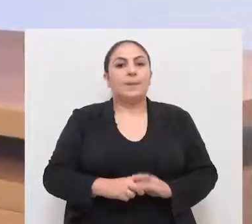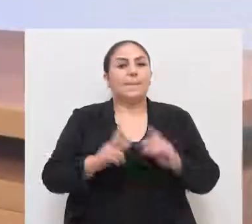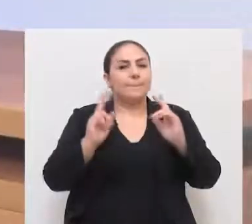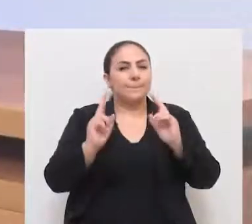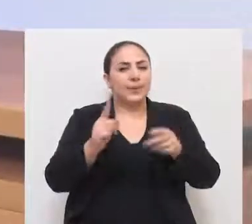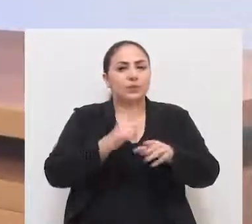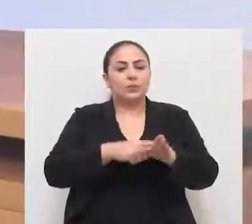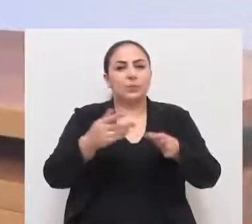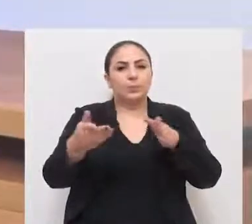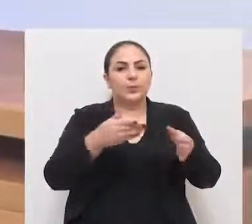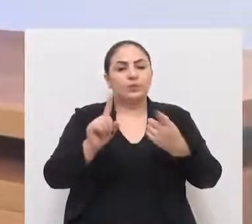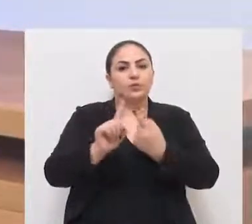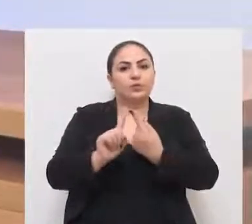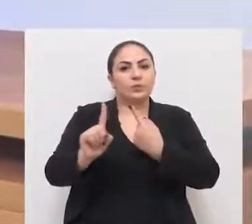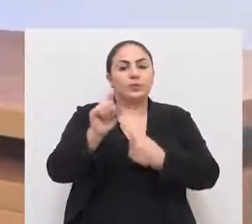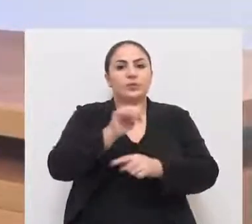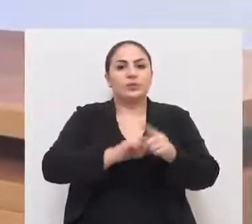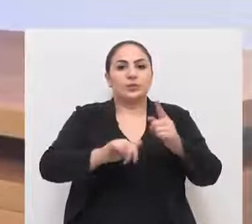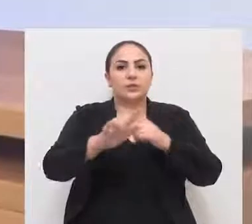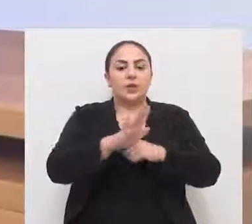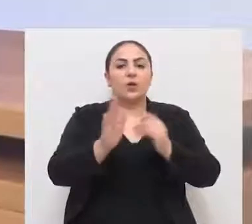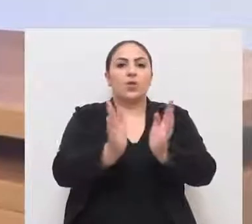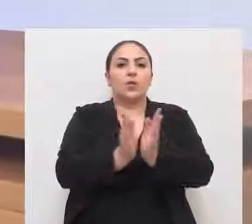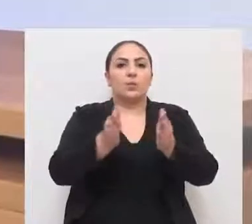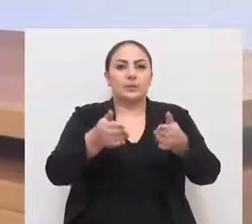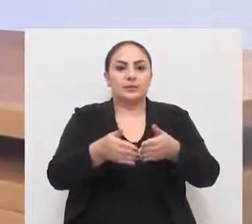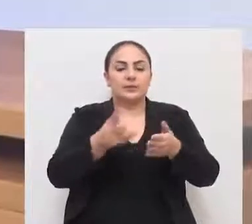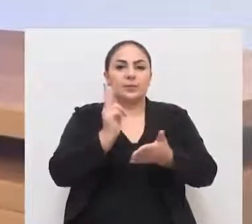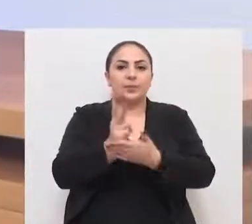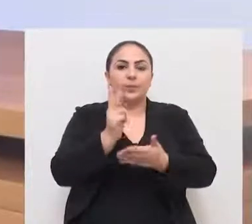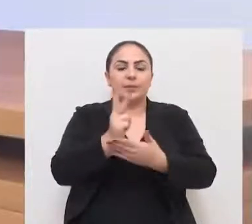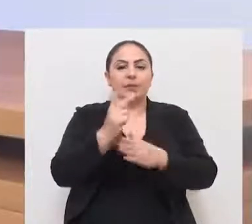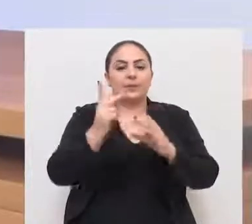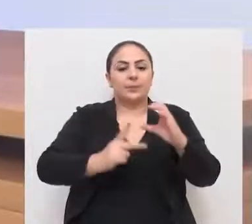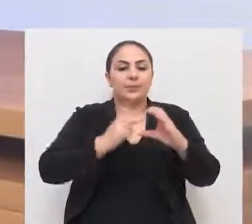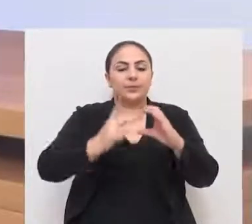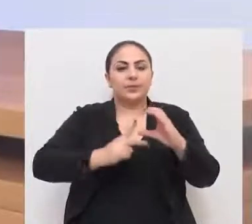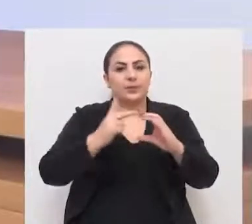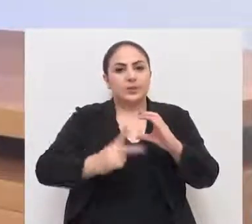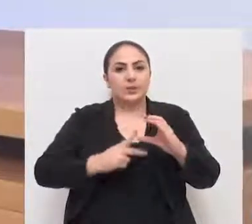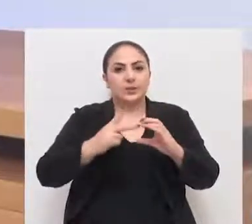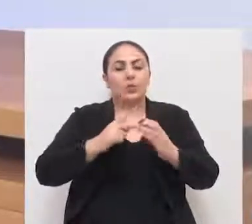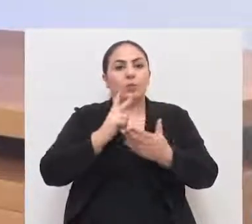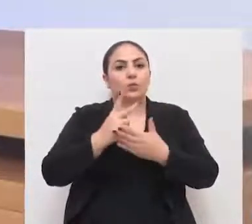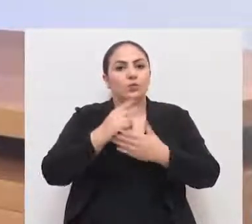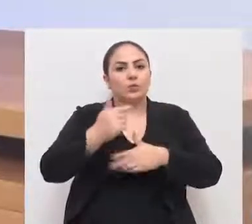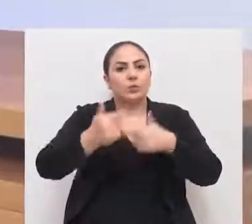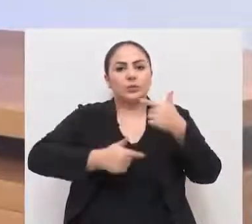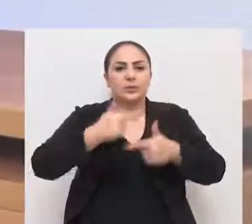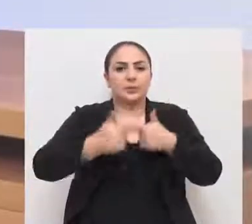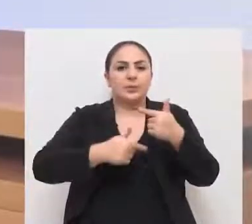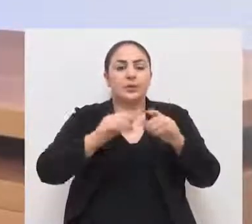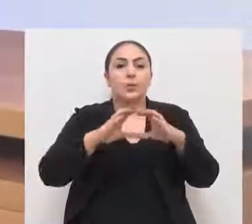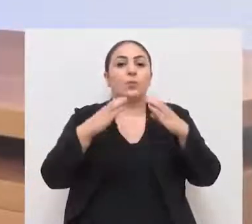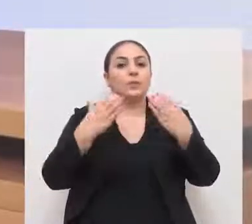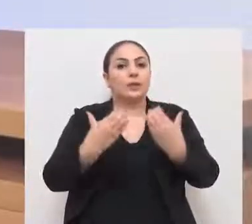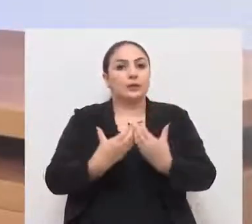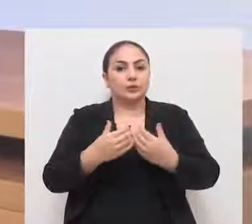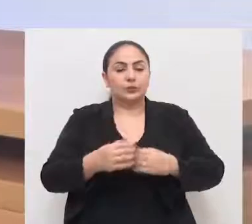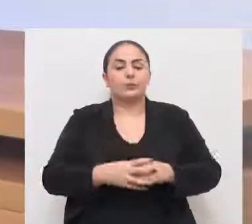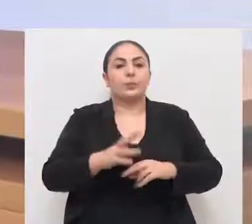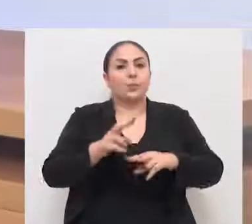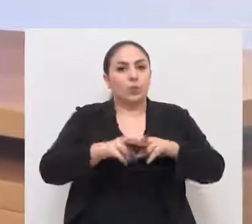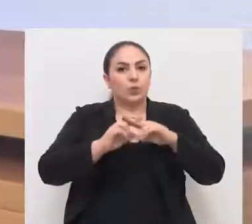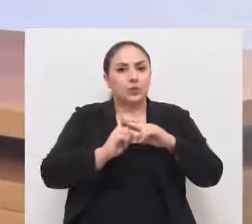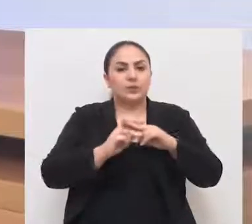Mesmo durante o distanciamento social, as comissões permanentes da Câmara de Vereadores seguem trabalhando pela comunidade.